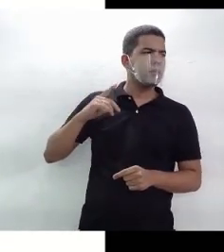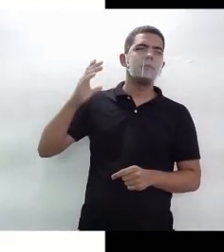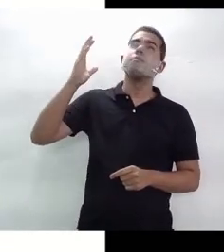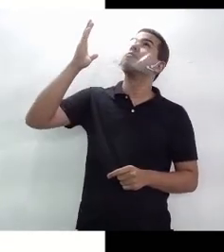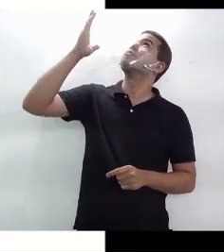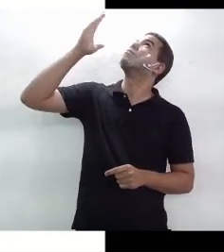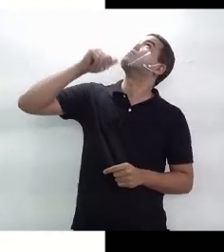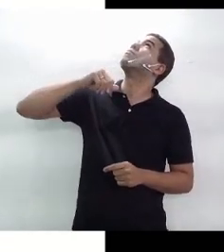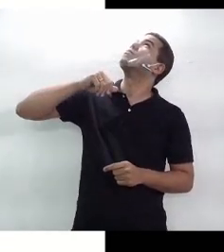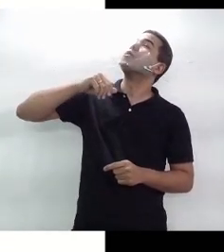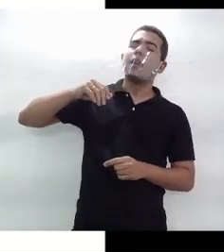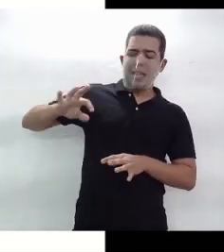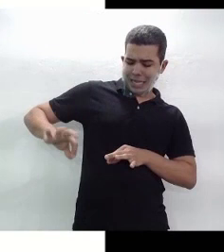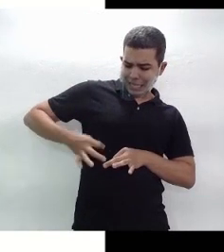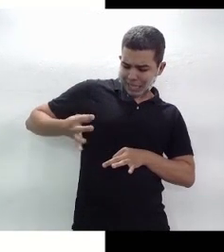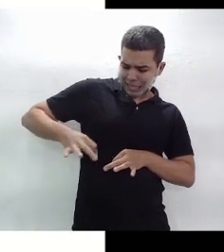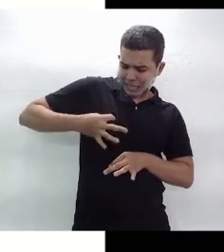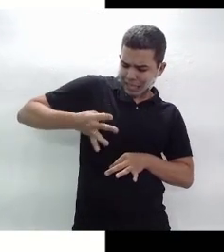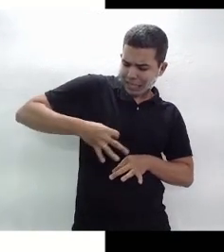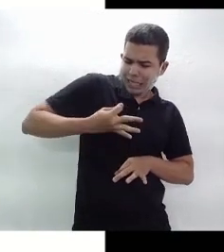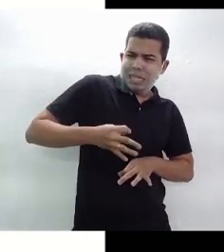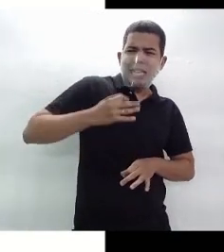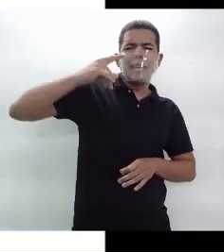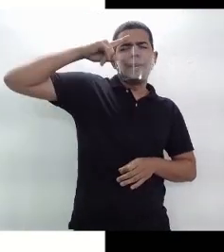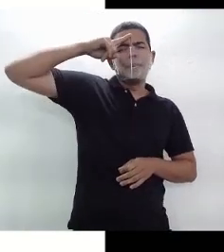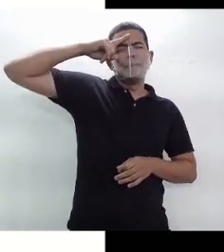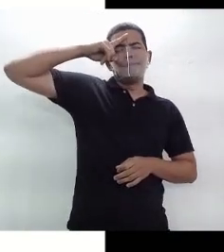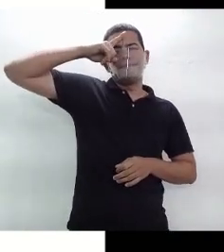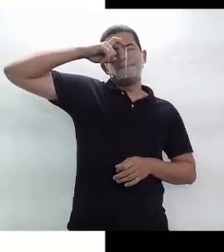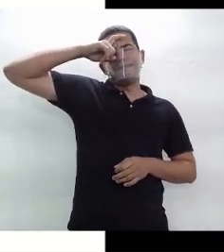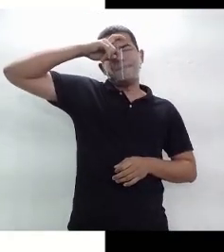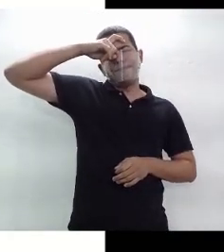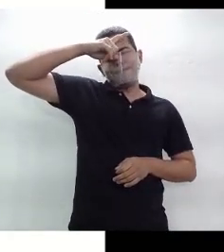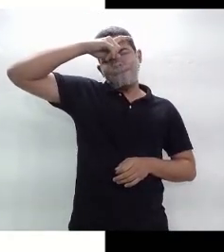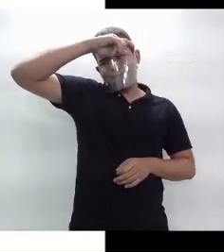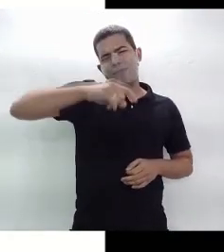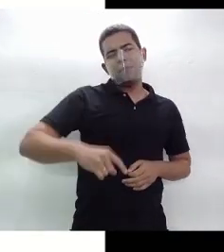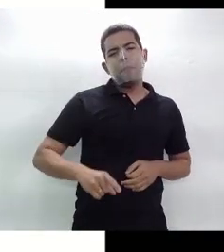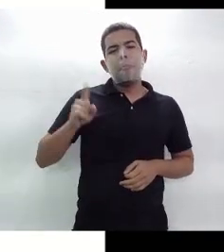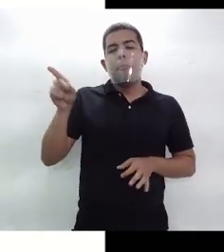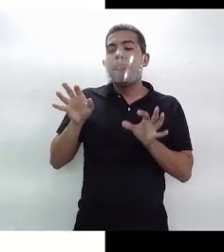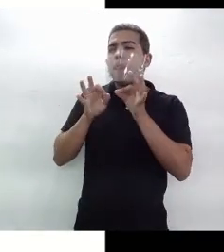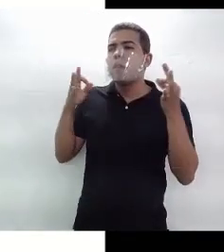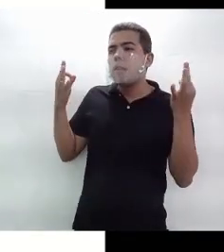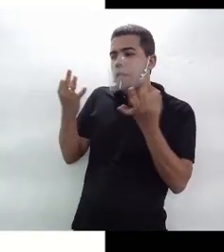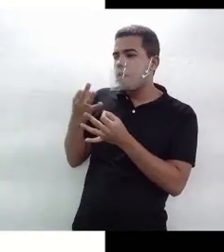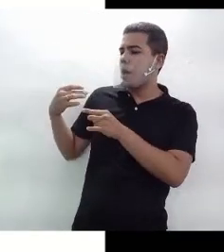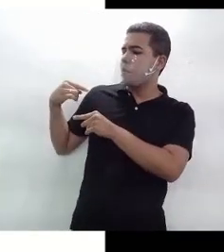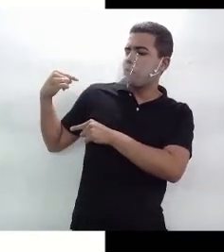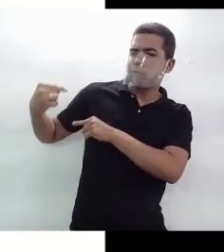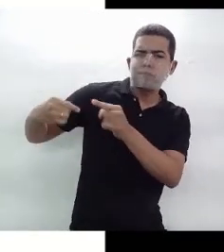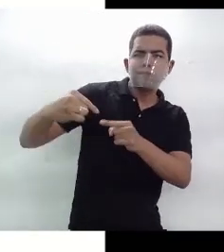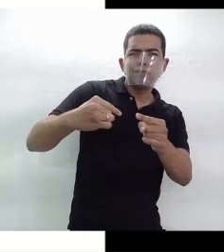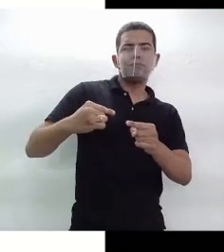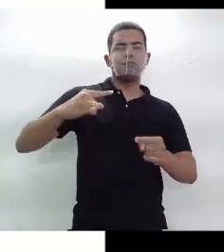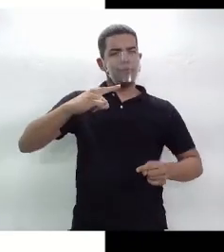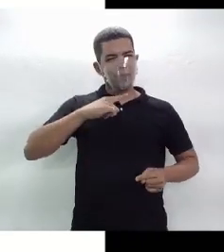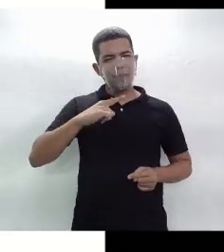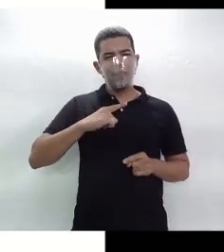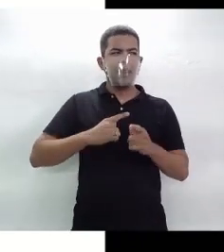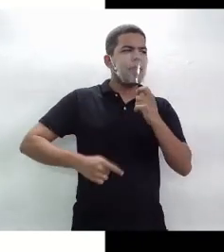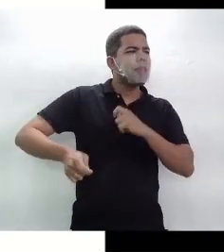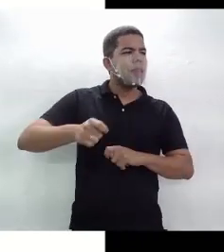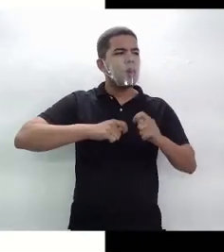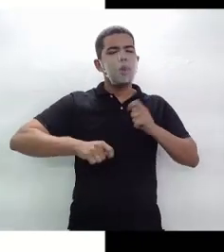esses bordados, é muito demorado. É um trabalho geralmente de família, familiar, assim, de